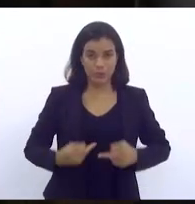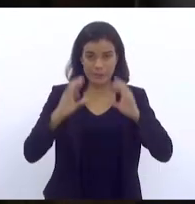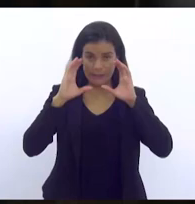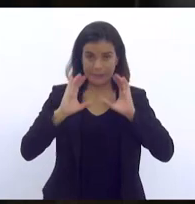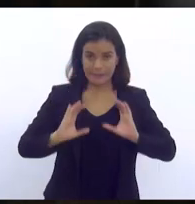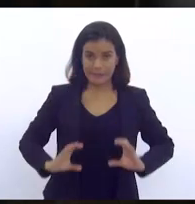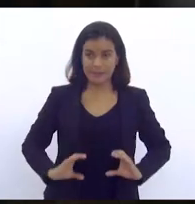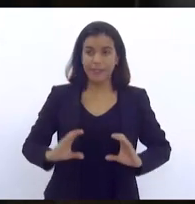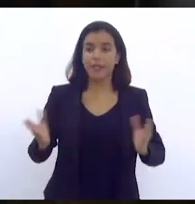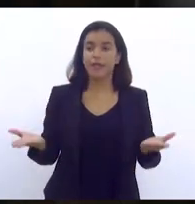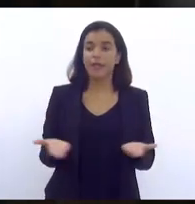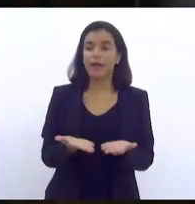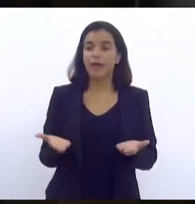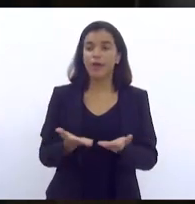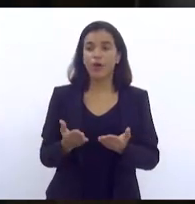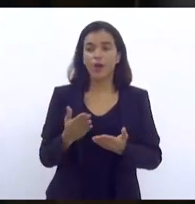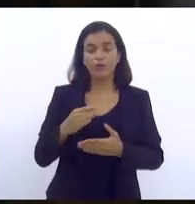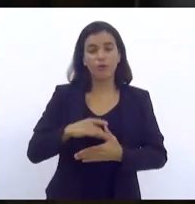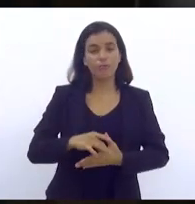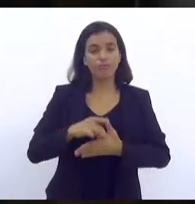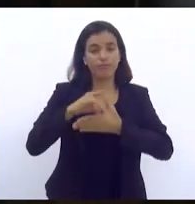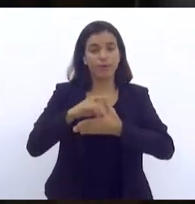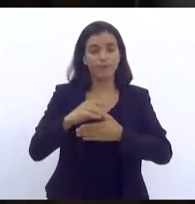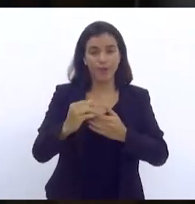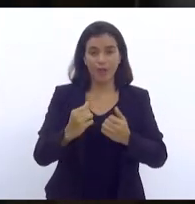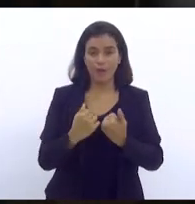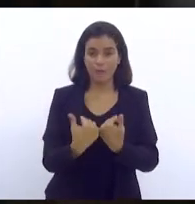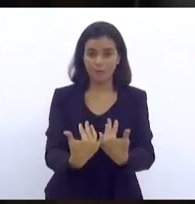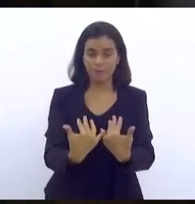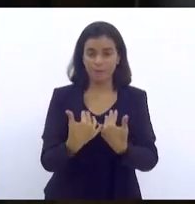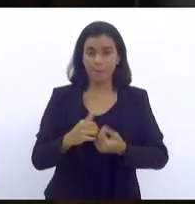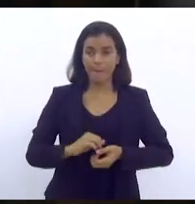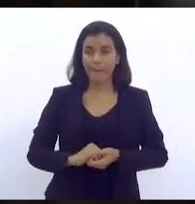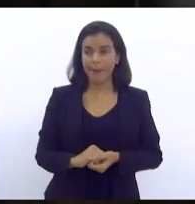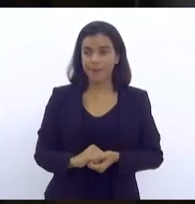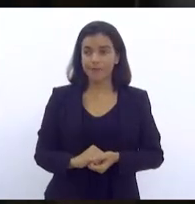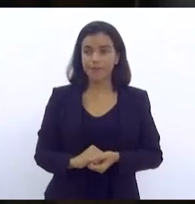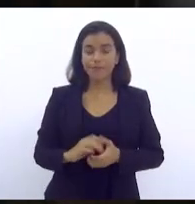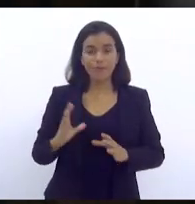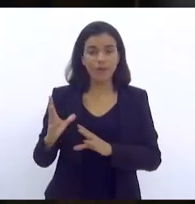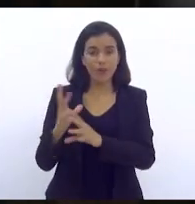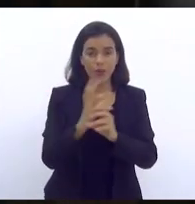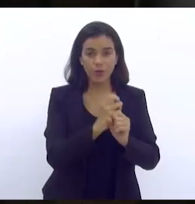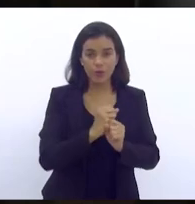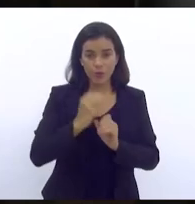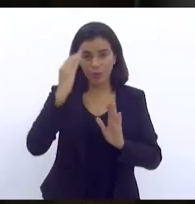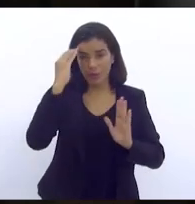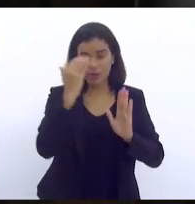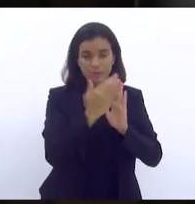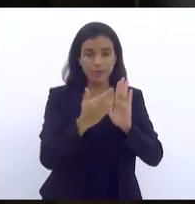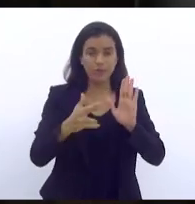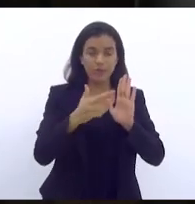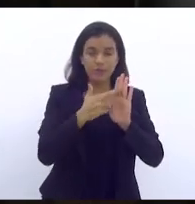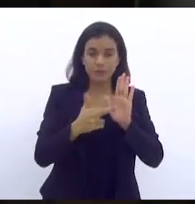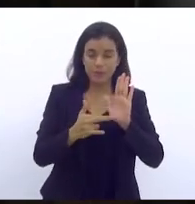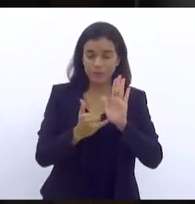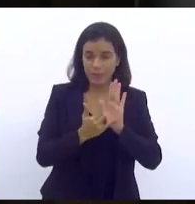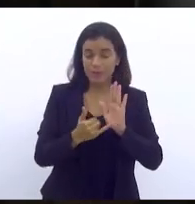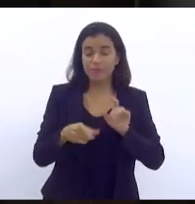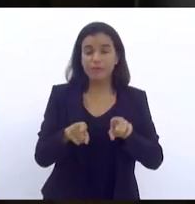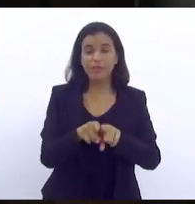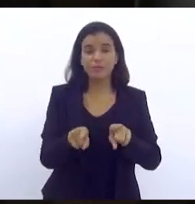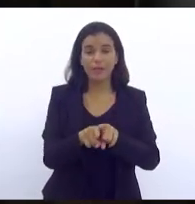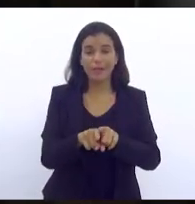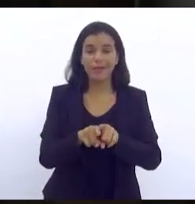vou agora conduzir e presidir essa audiência pública então havendo o número regimental declaro aberto os trabalhos